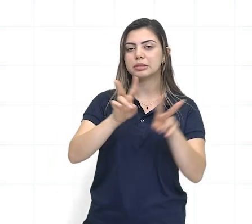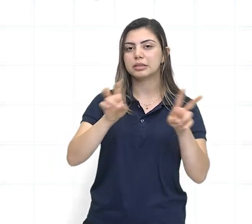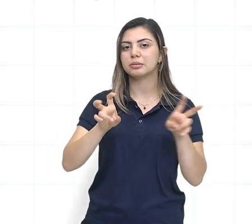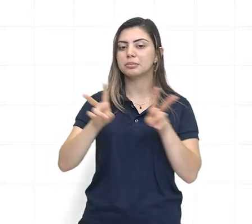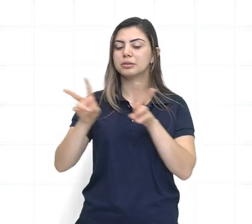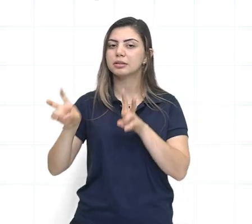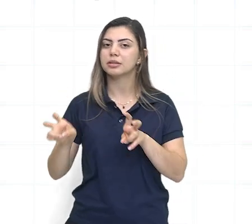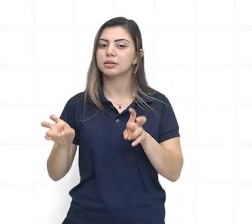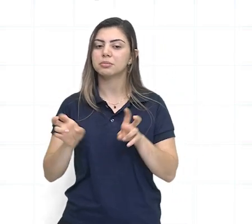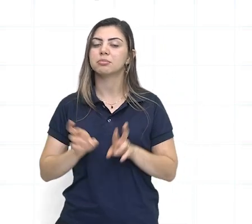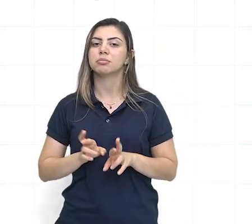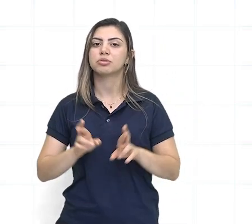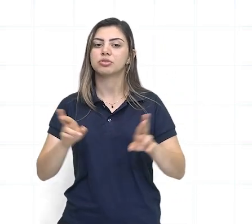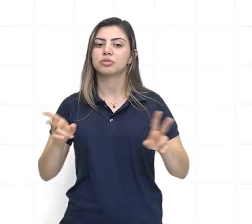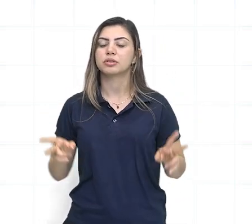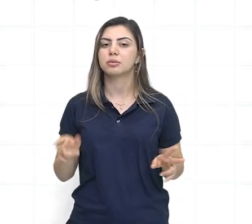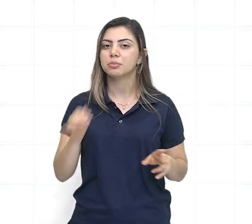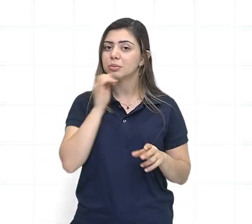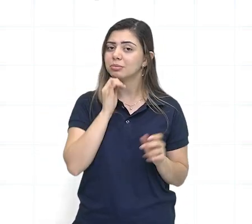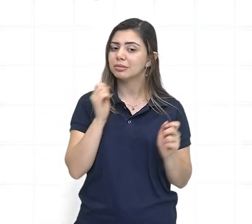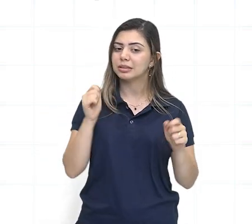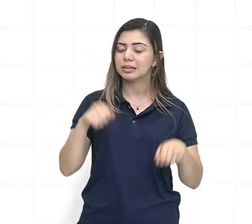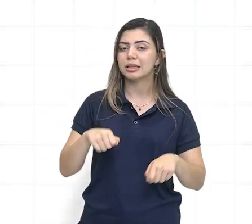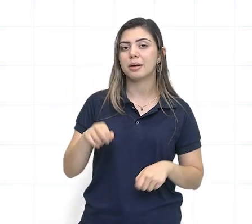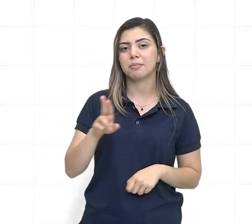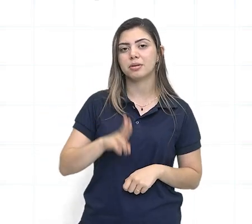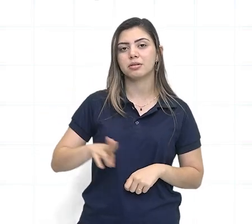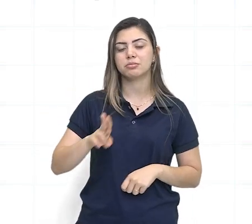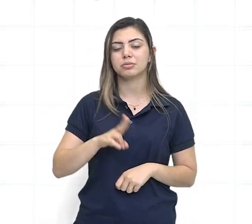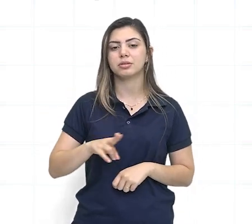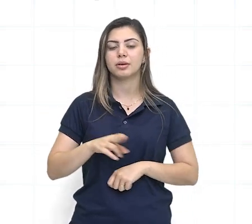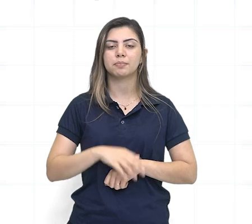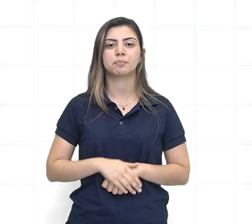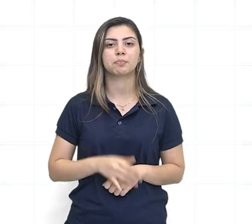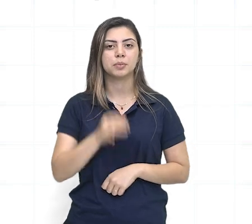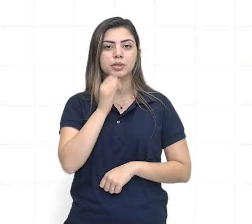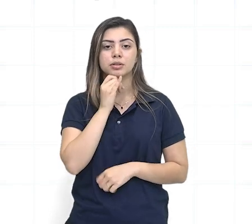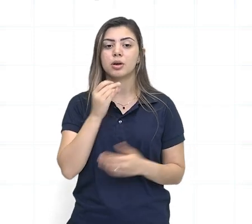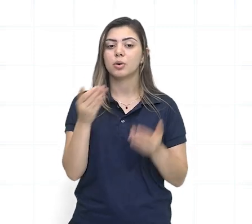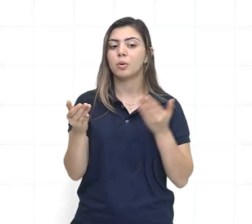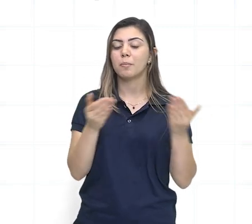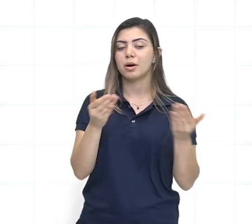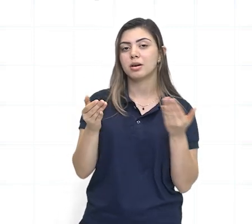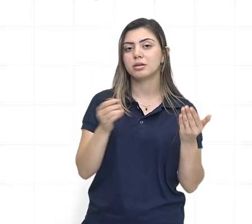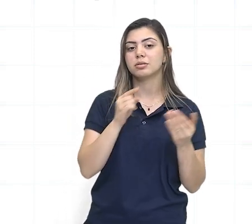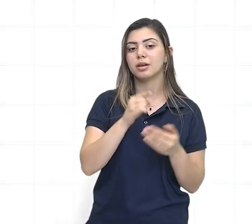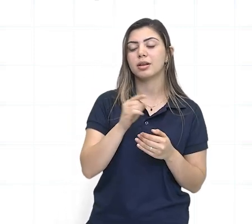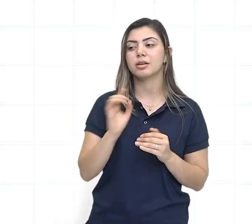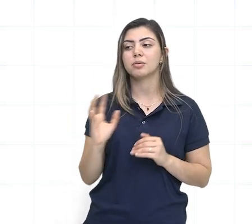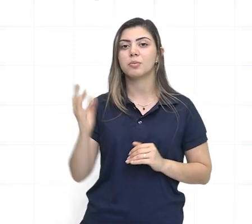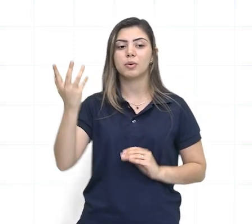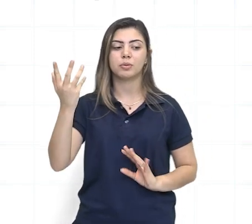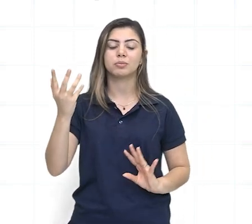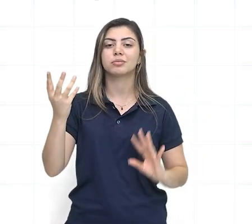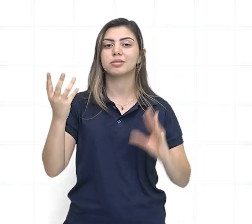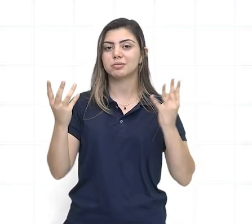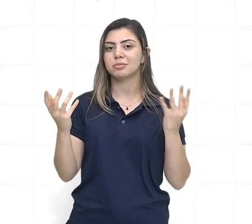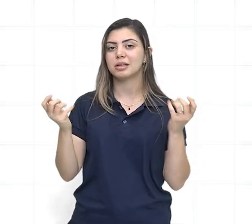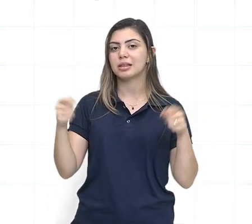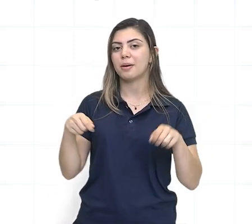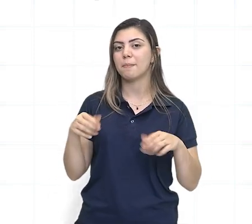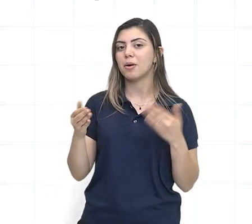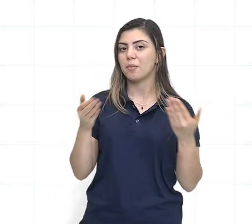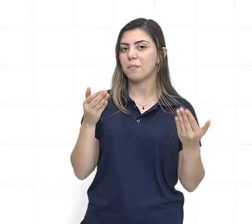Então, posso também utilizar esse argumento, né, comparando um fato a outro.